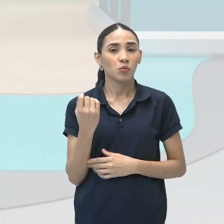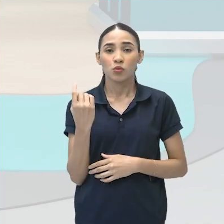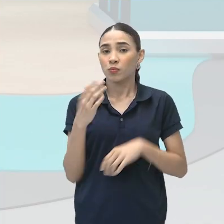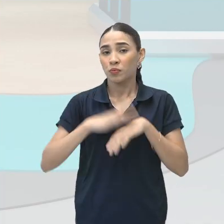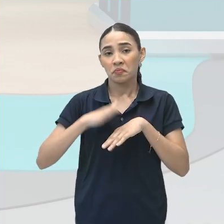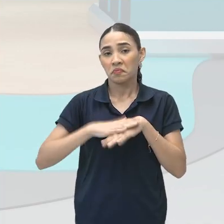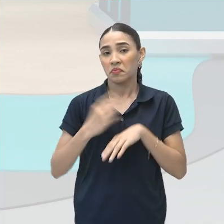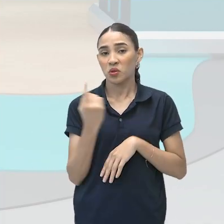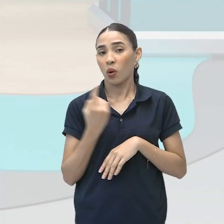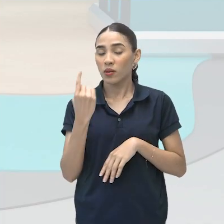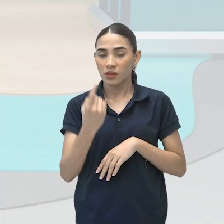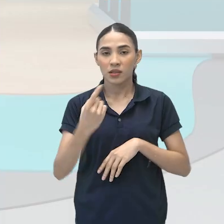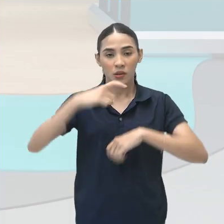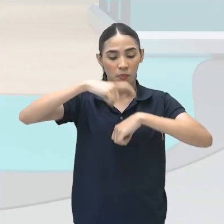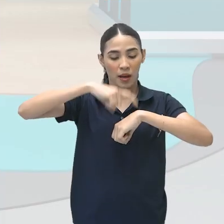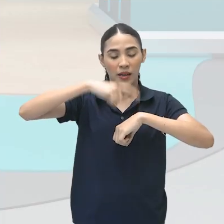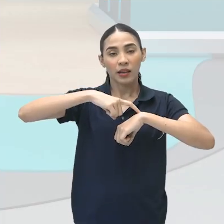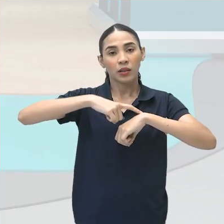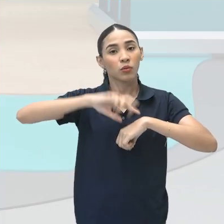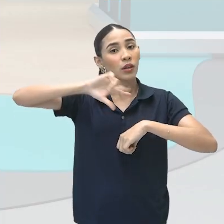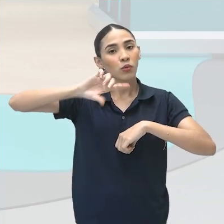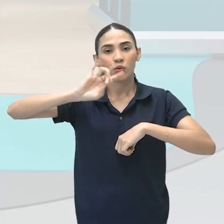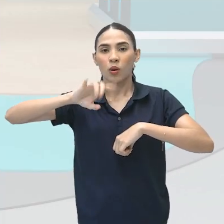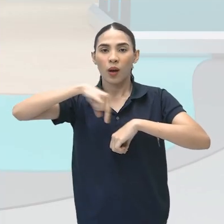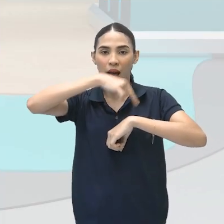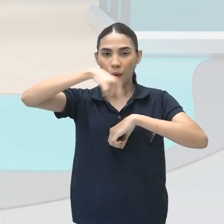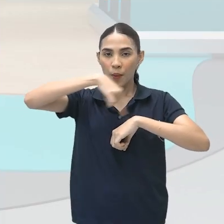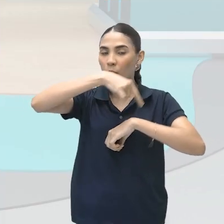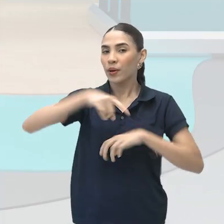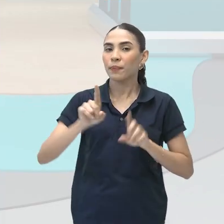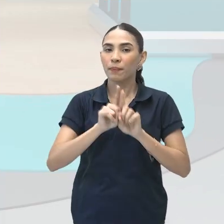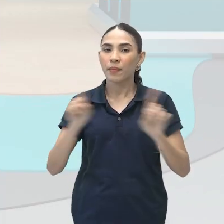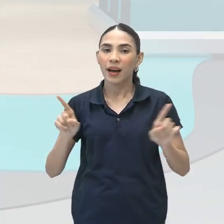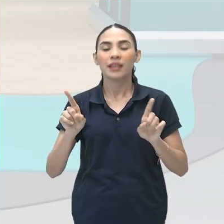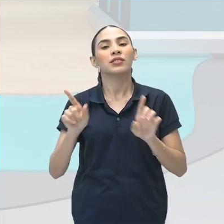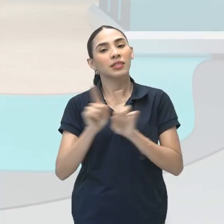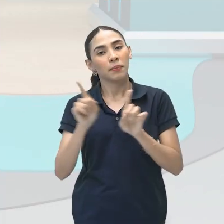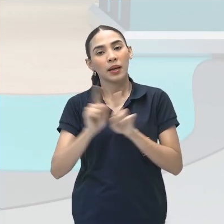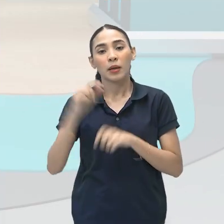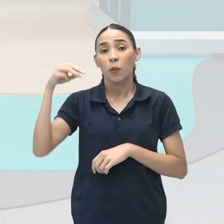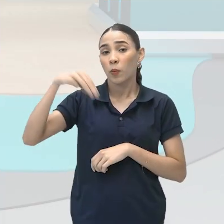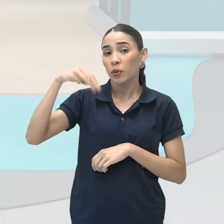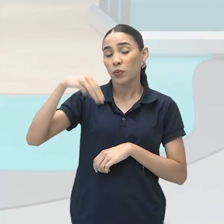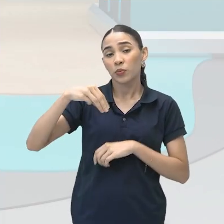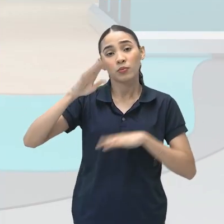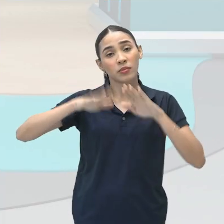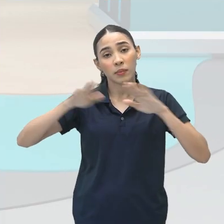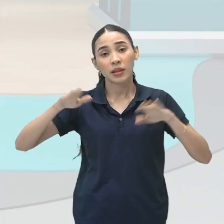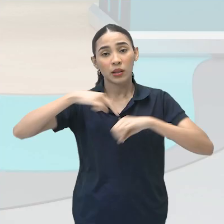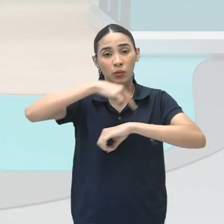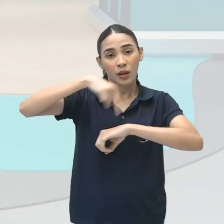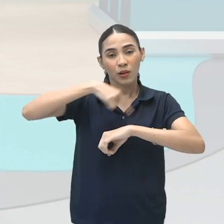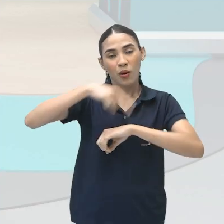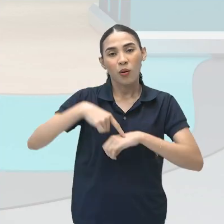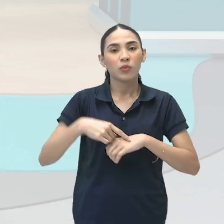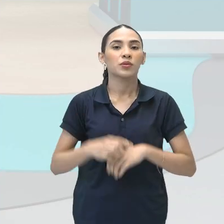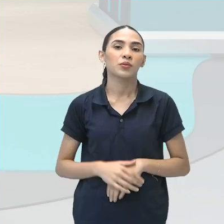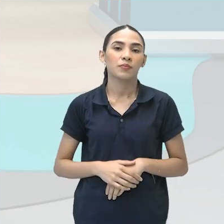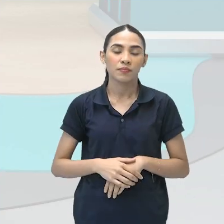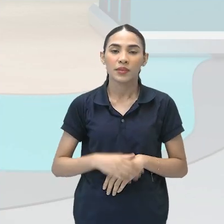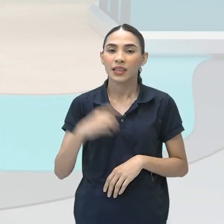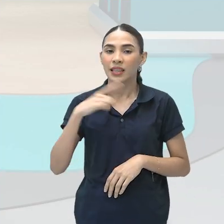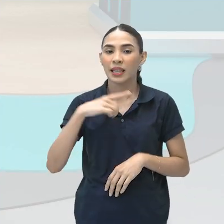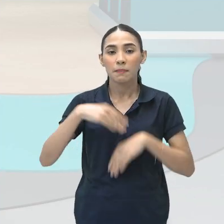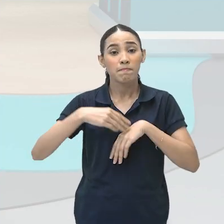e marcando não apenas a hora, mas aí também os minutos. E dependendo do tipo de relógio, é possível que tenha mais